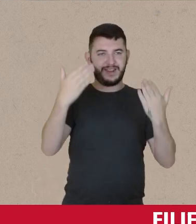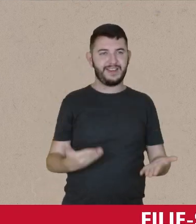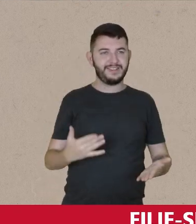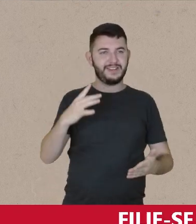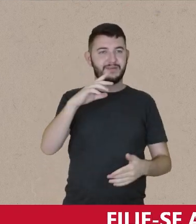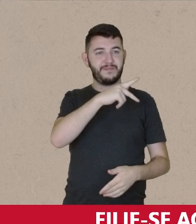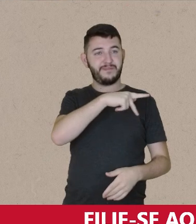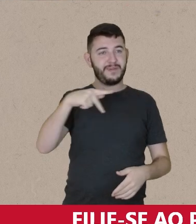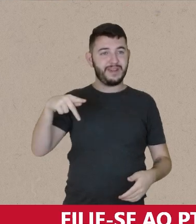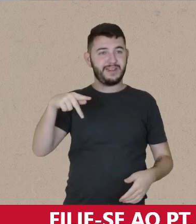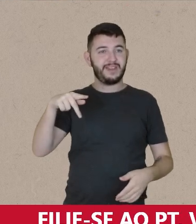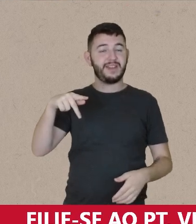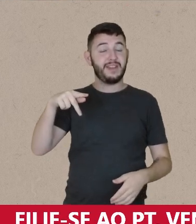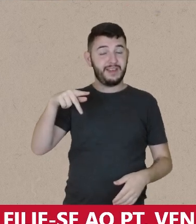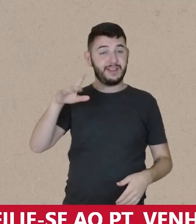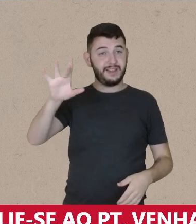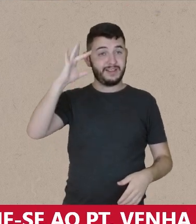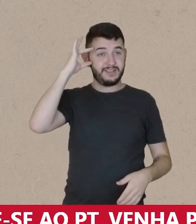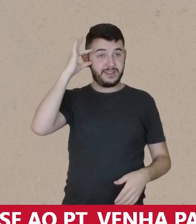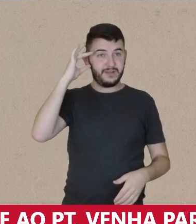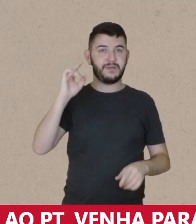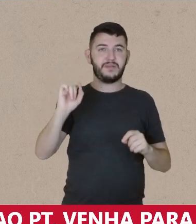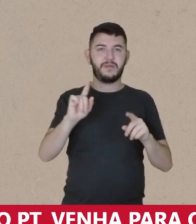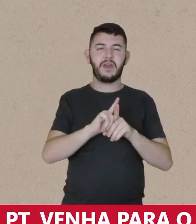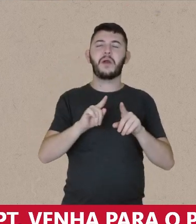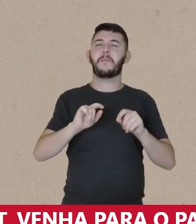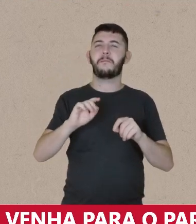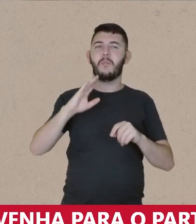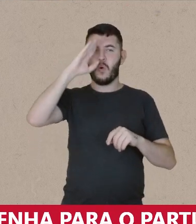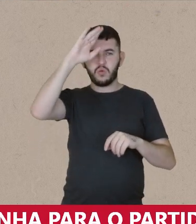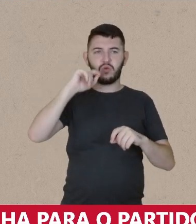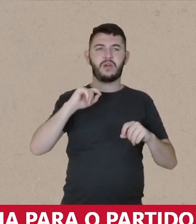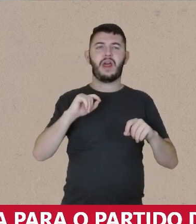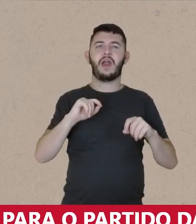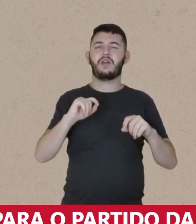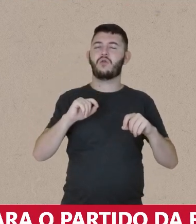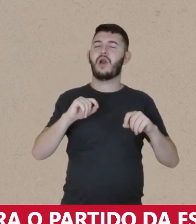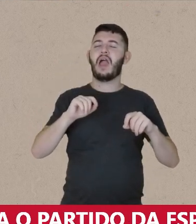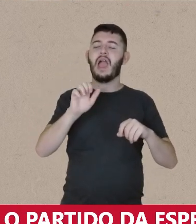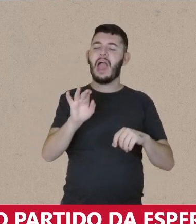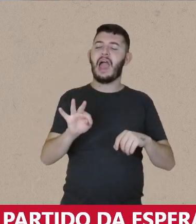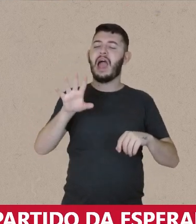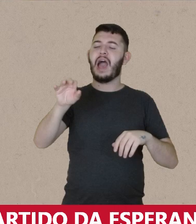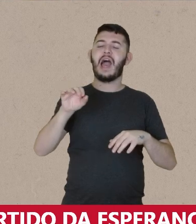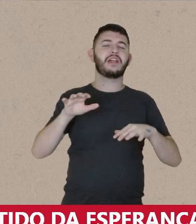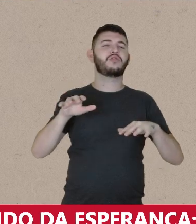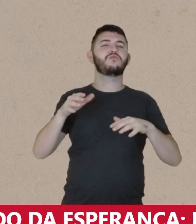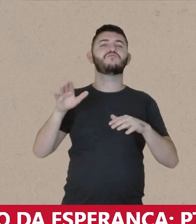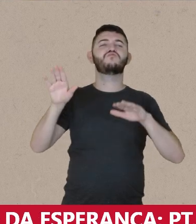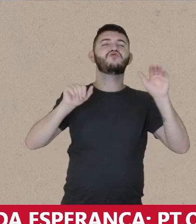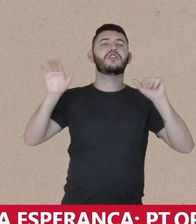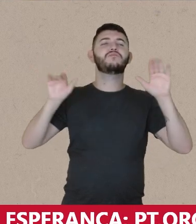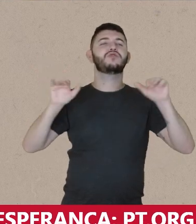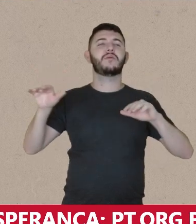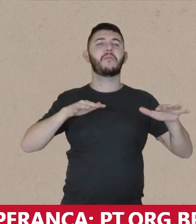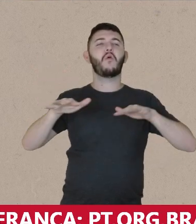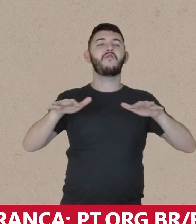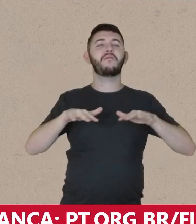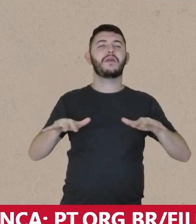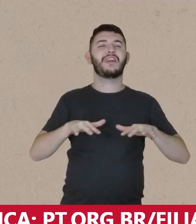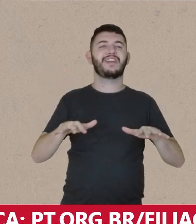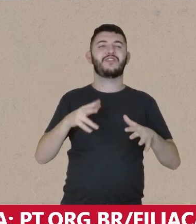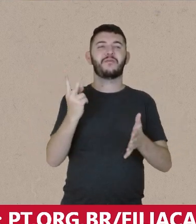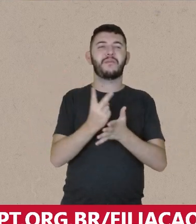Bolsonaro convoca atos para esse mesmo dia, que já pertence à classe trabalhadora, já pertence aos movimentos sociais, ele